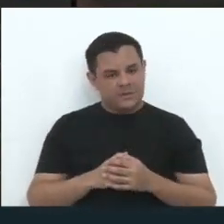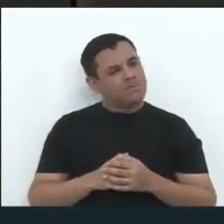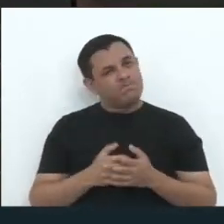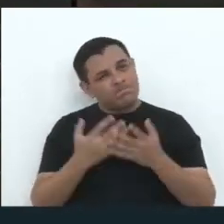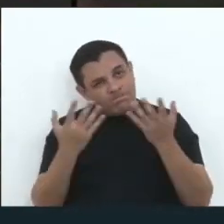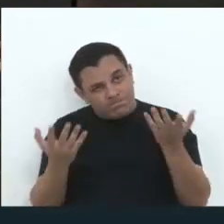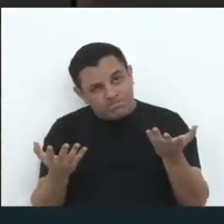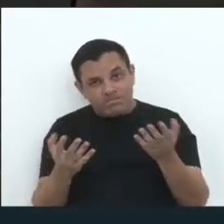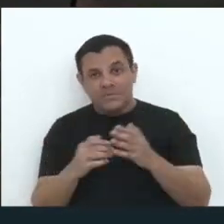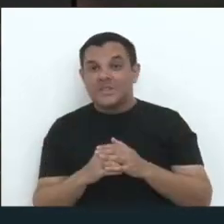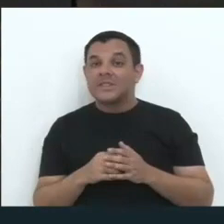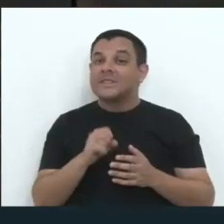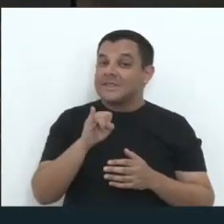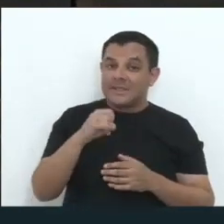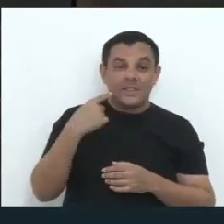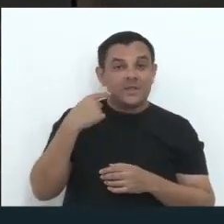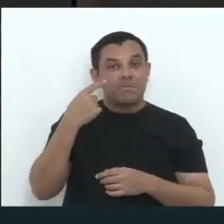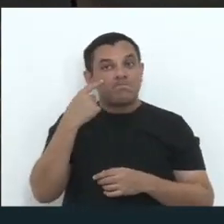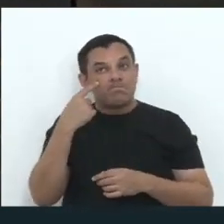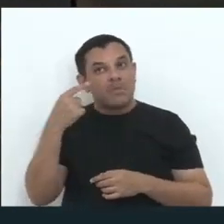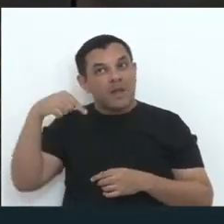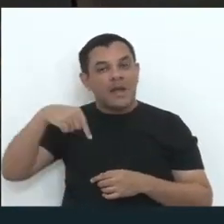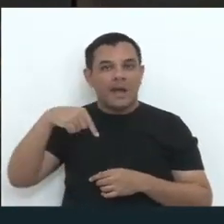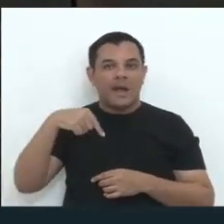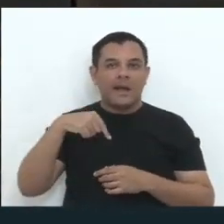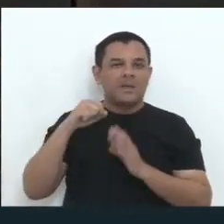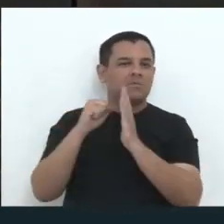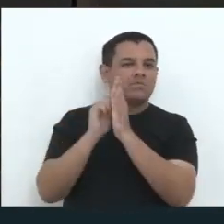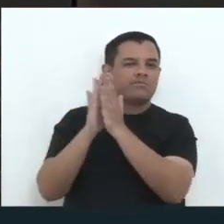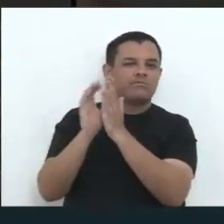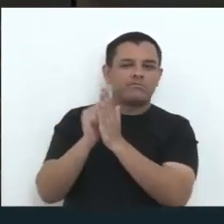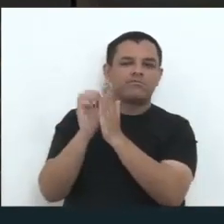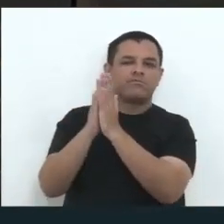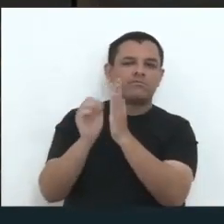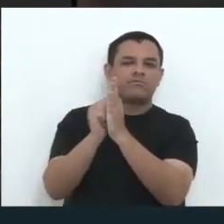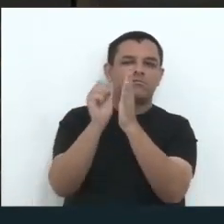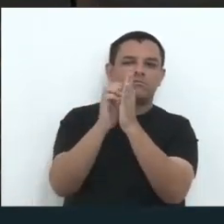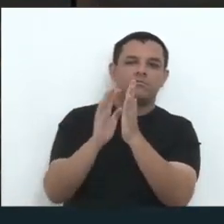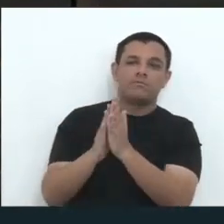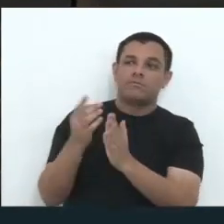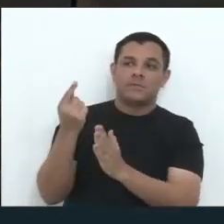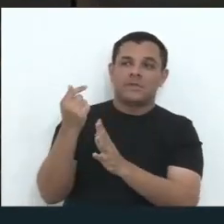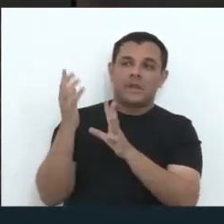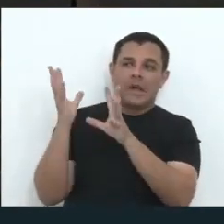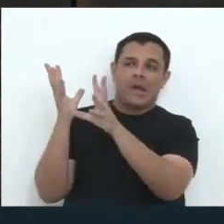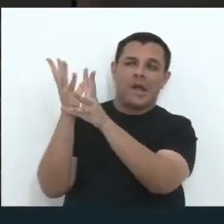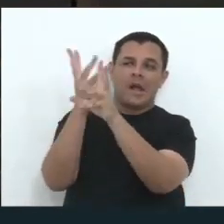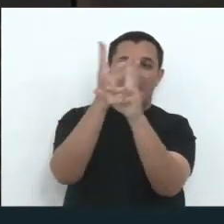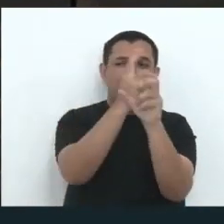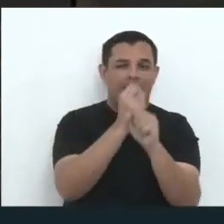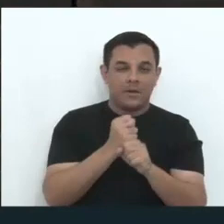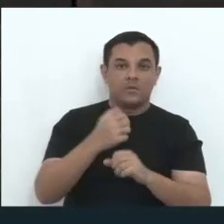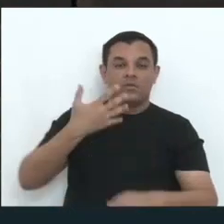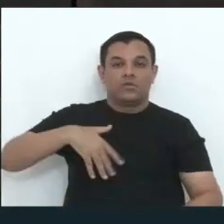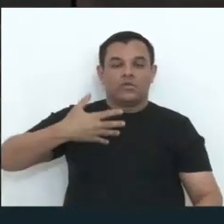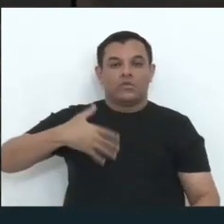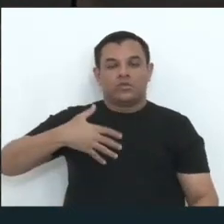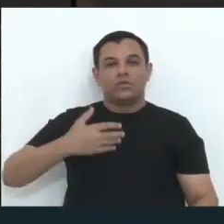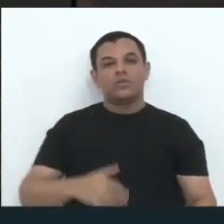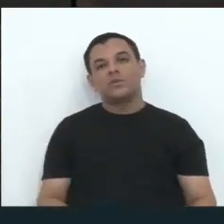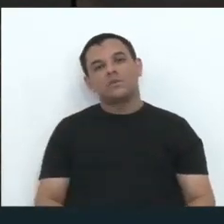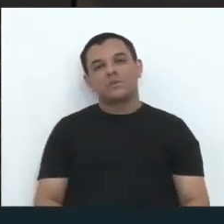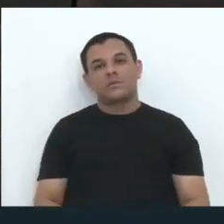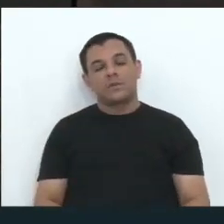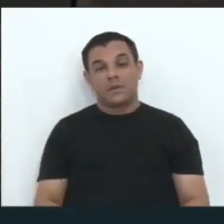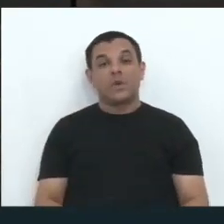a arrecadação com multas aqui na cidade de Guarulhos, a arrecadação ela é assustadora. Quer dizer, esse número